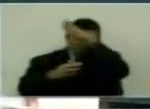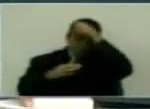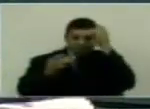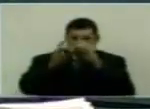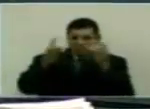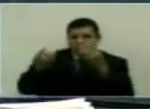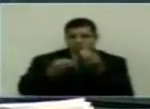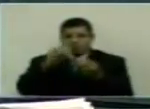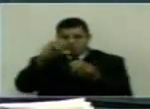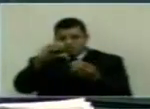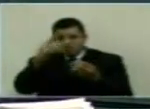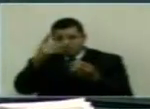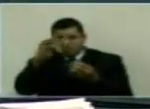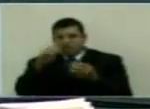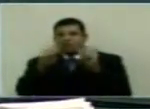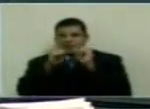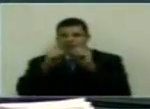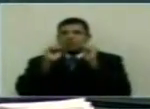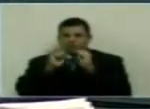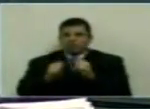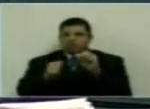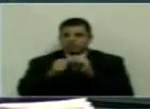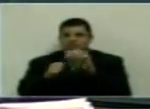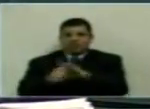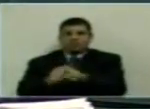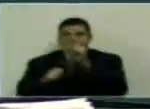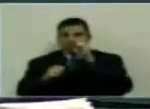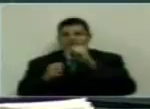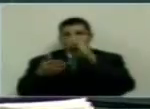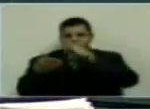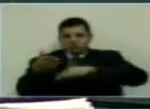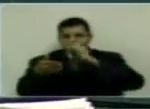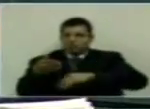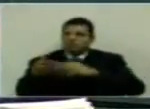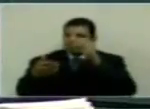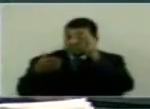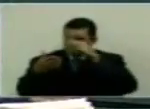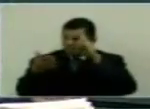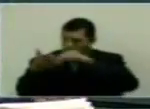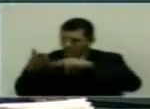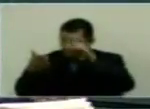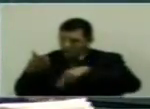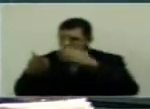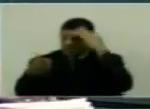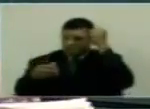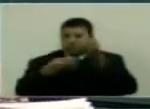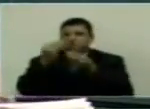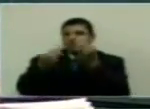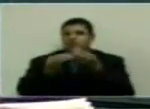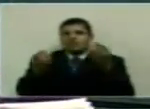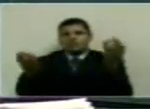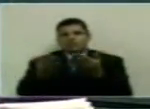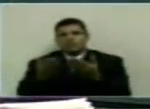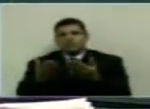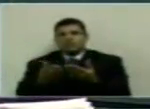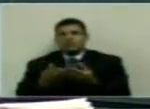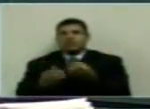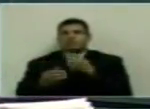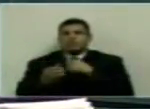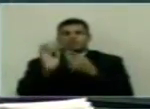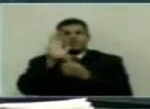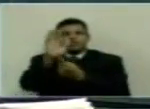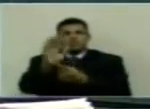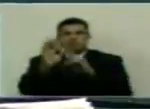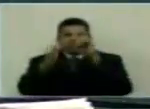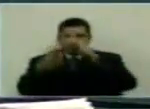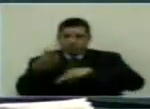Com uma CPI, nós podemos fazer a busca e apreensão e pegar os documentos. Portanto, esse documento que eu